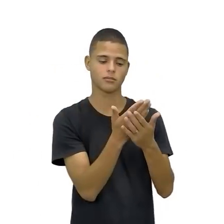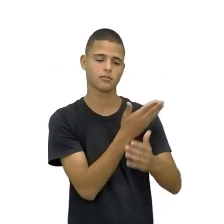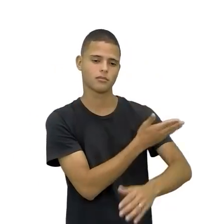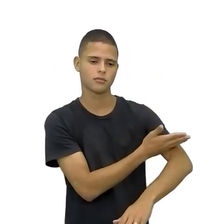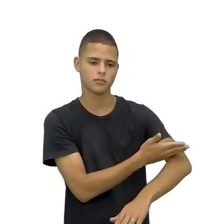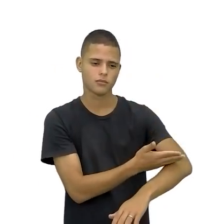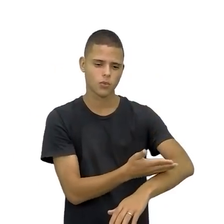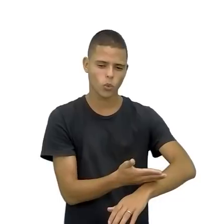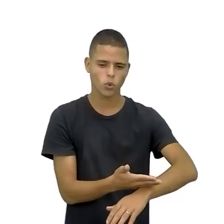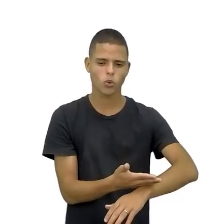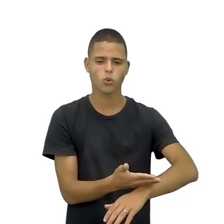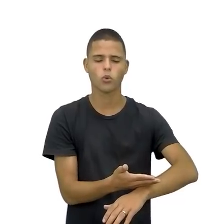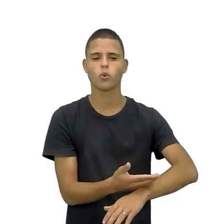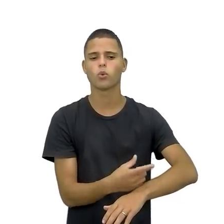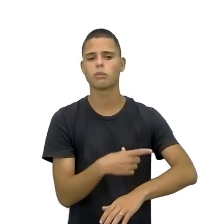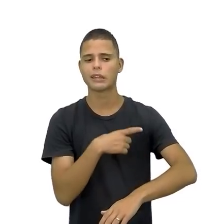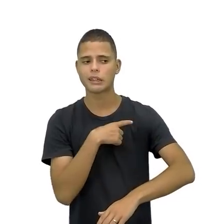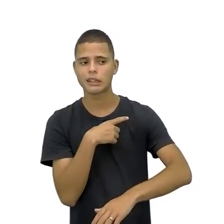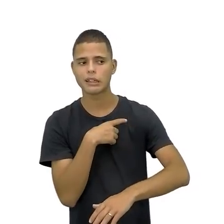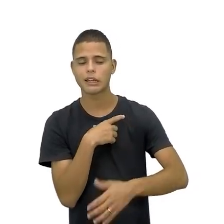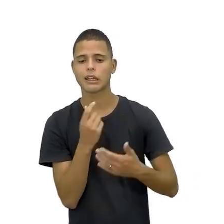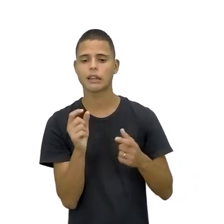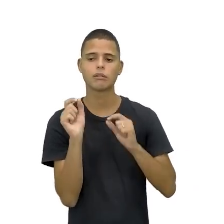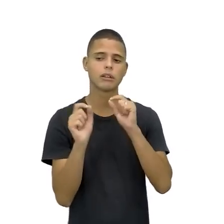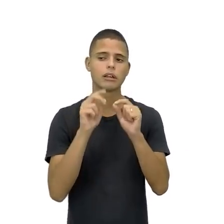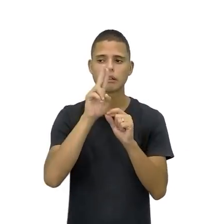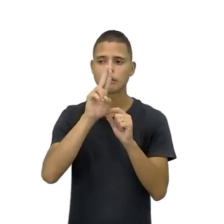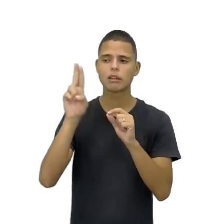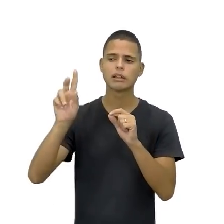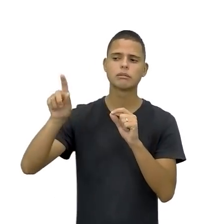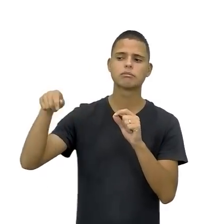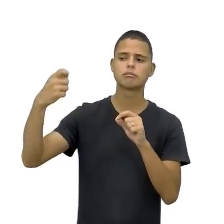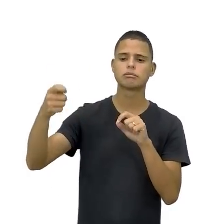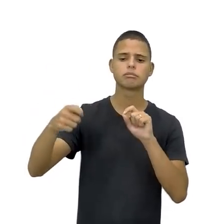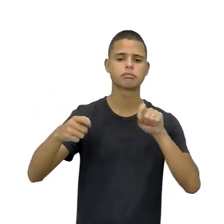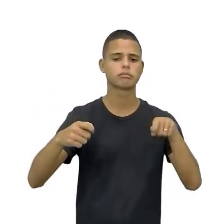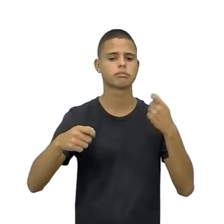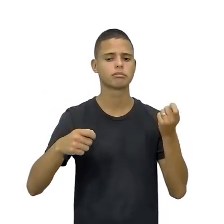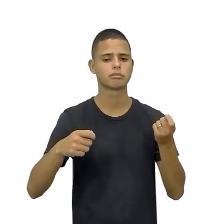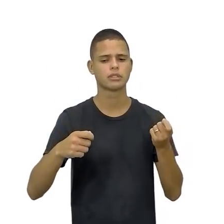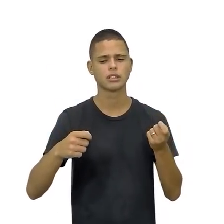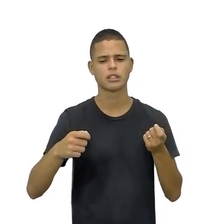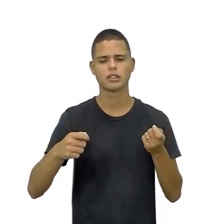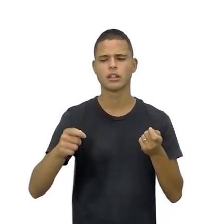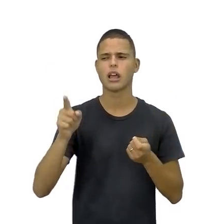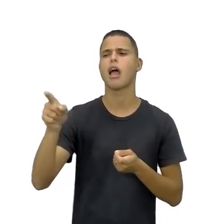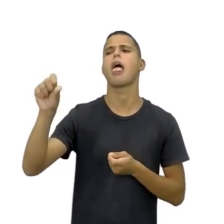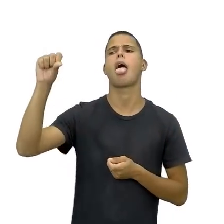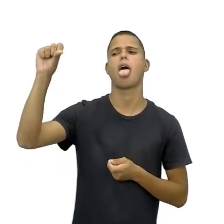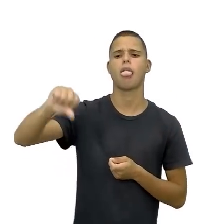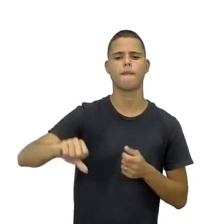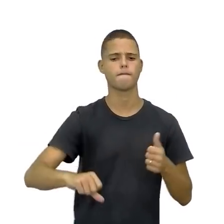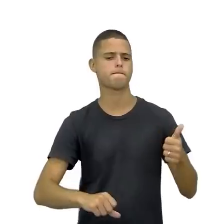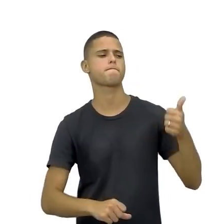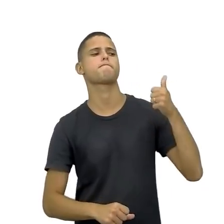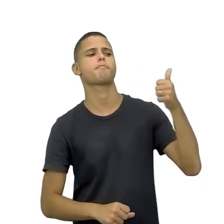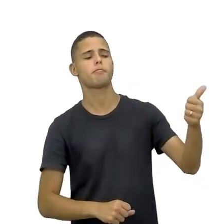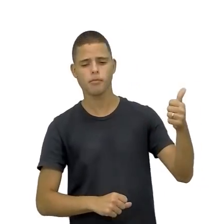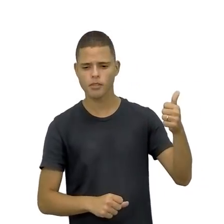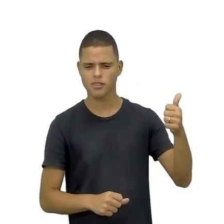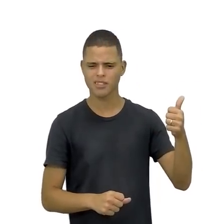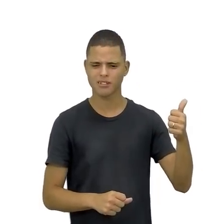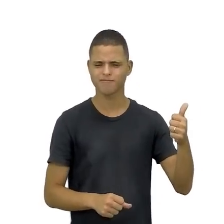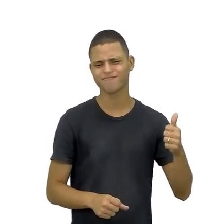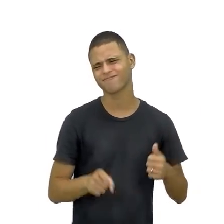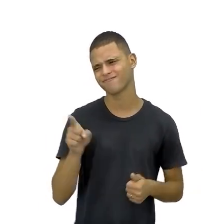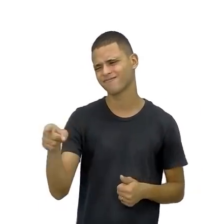umas marcas, né, de alunos que não estavam muito bem nos seus estudos. Então, evitar isso ao máximo,